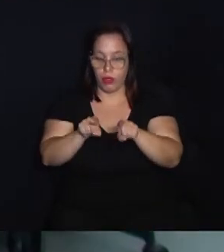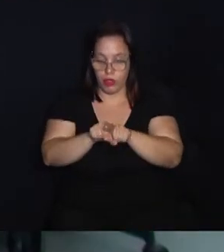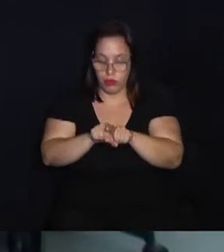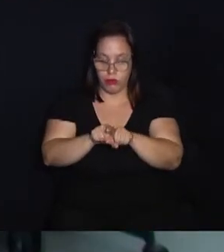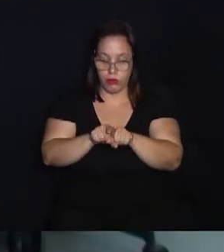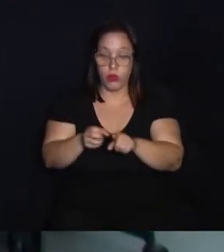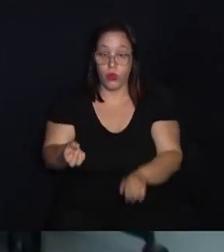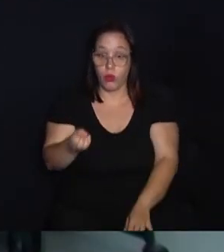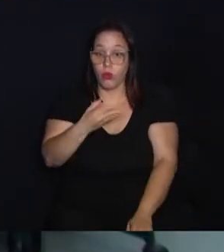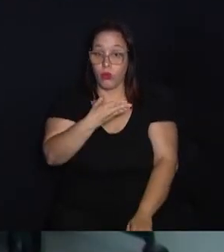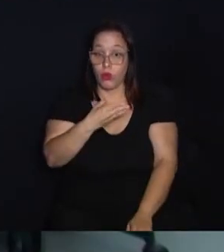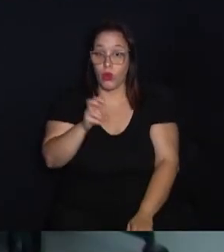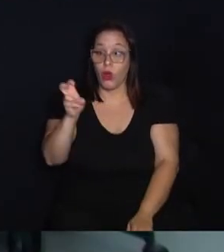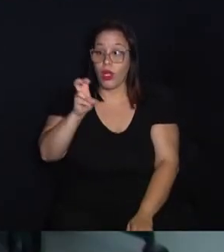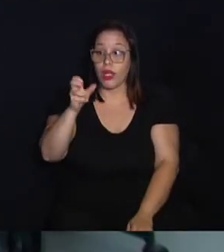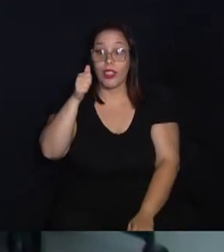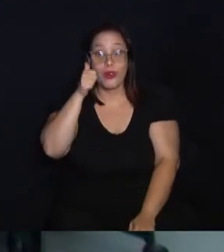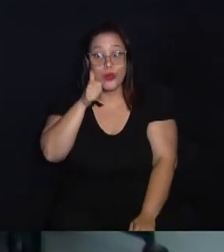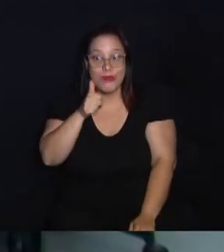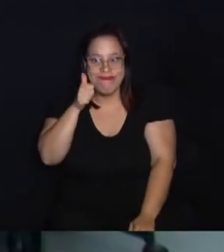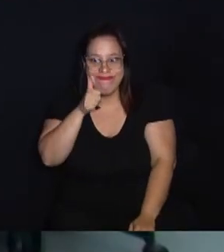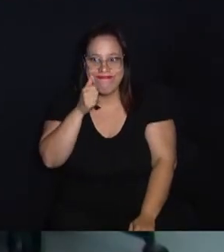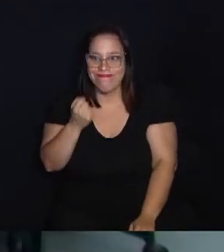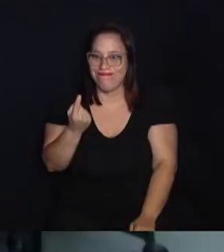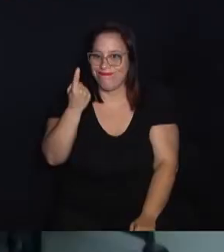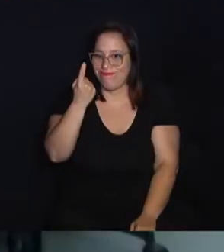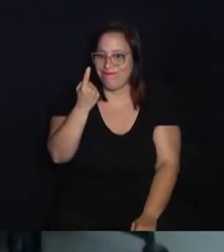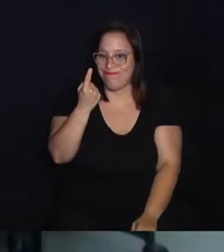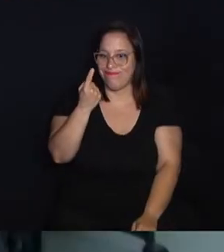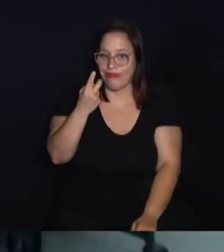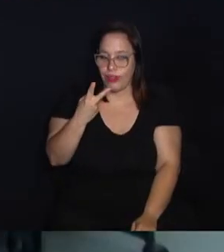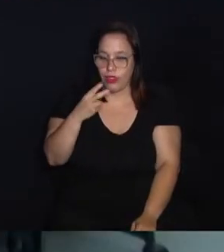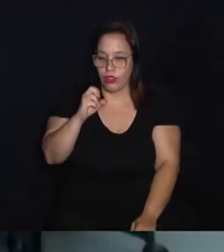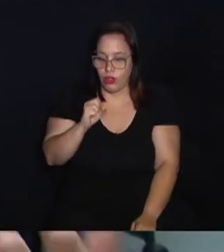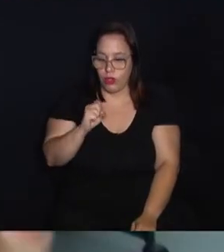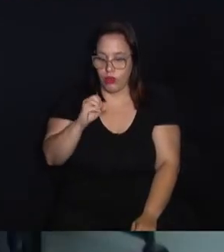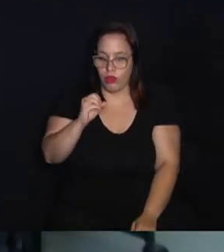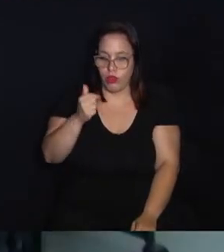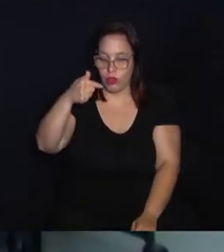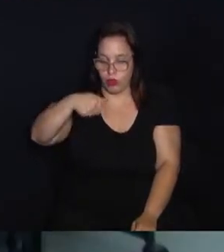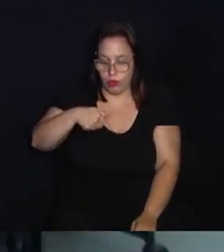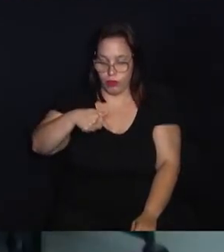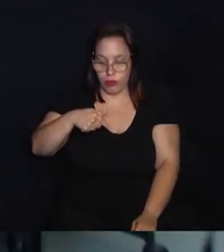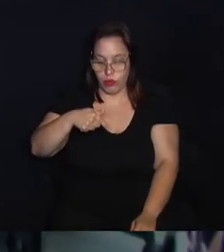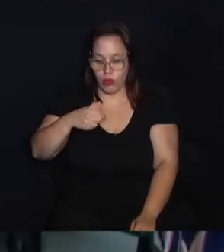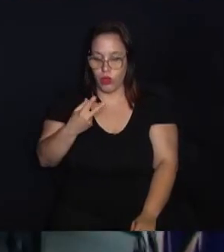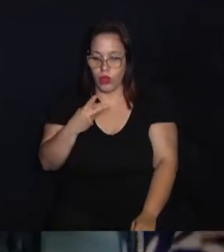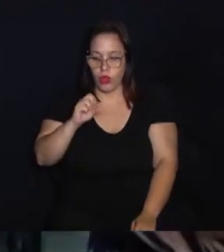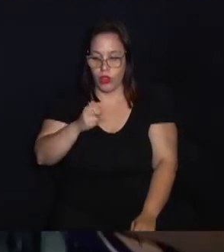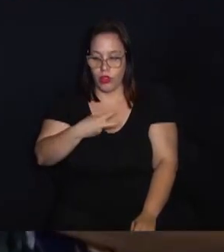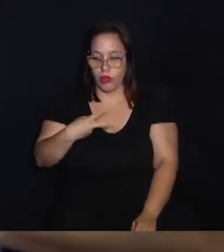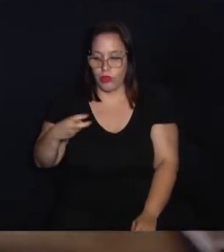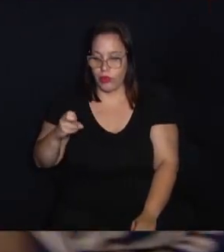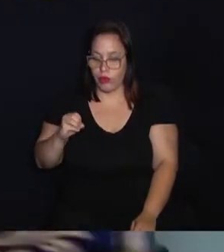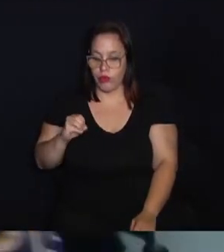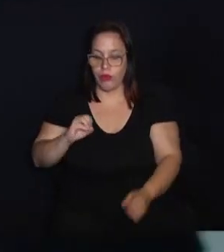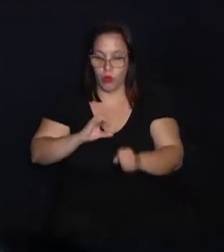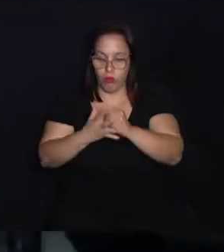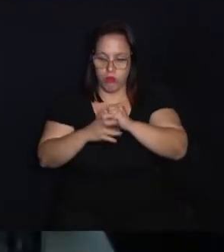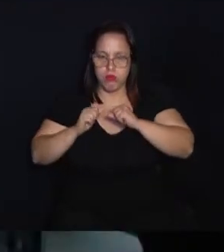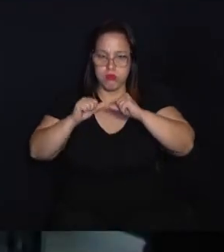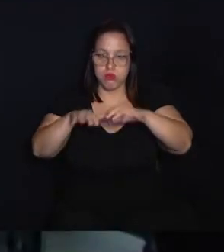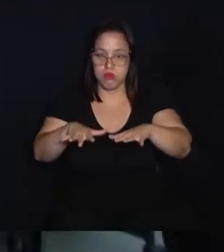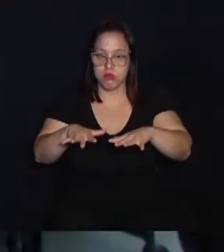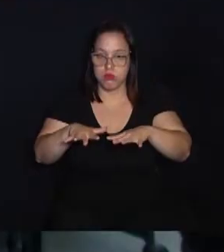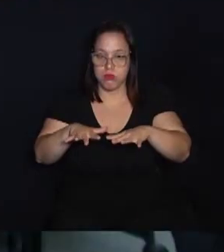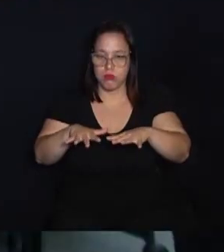uma novidade, né, que são 5 mulheres, né, da primeira vez, no 2017 era a única mulher, em 2020, no meio da pandemia,